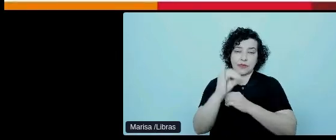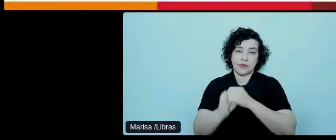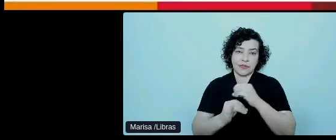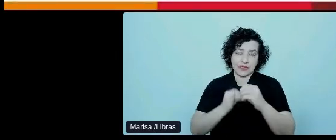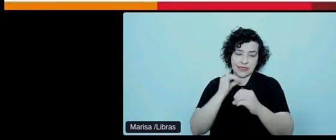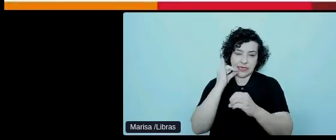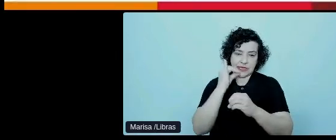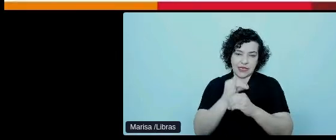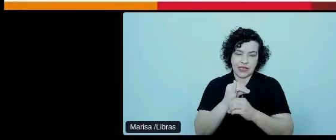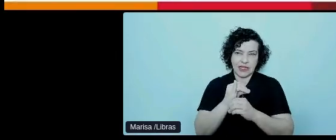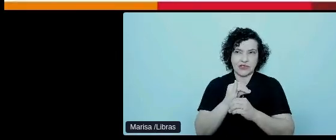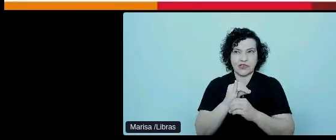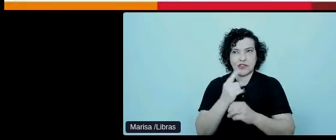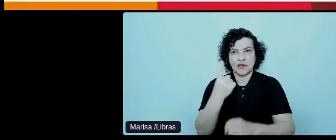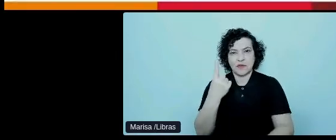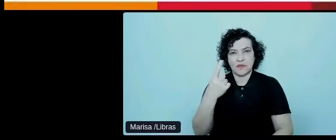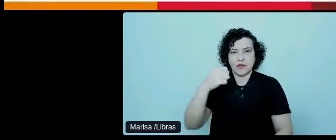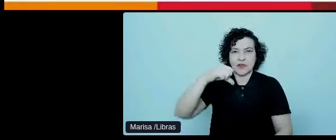início,